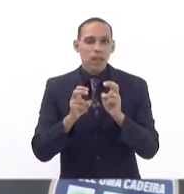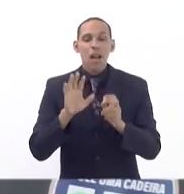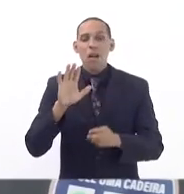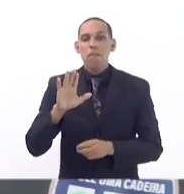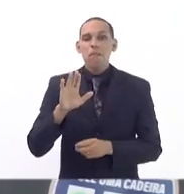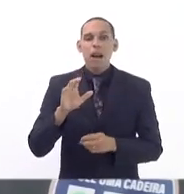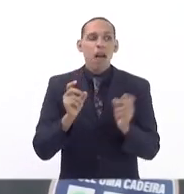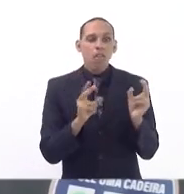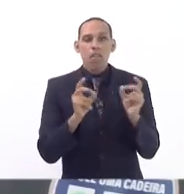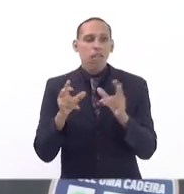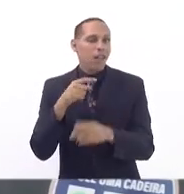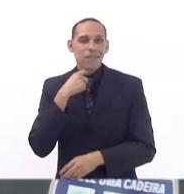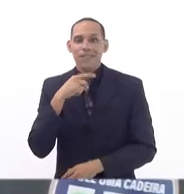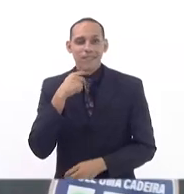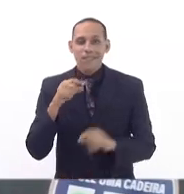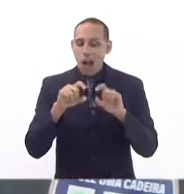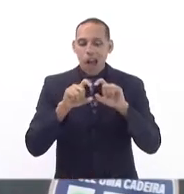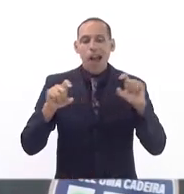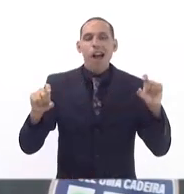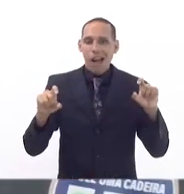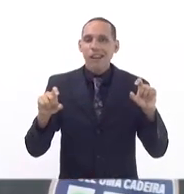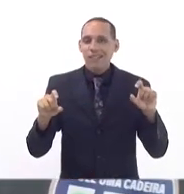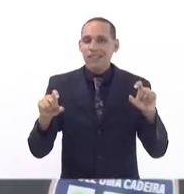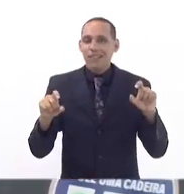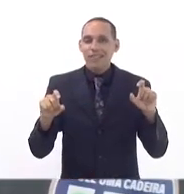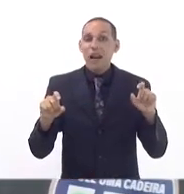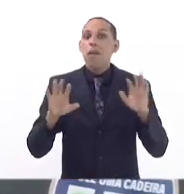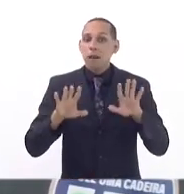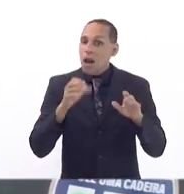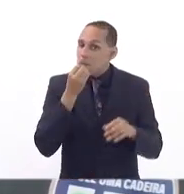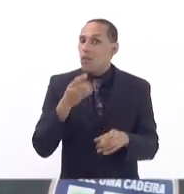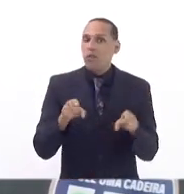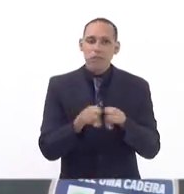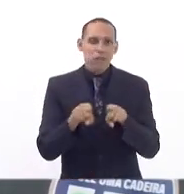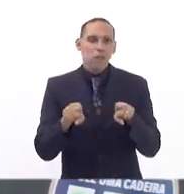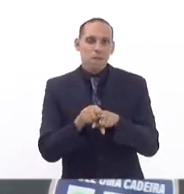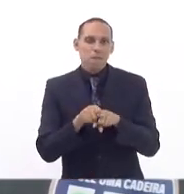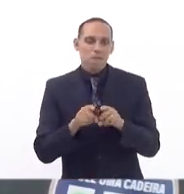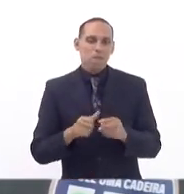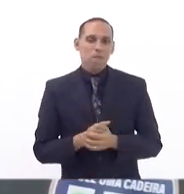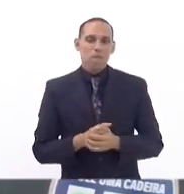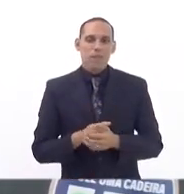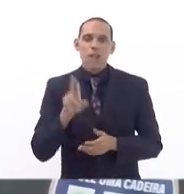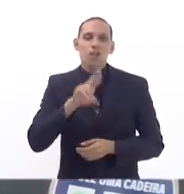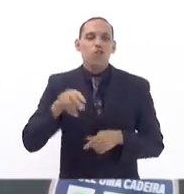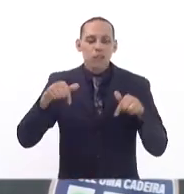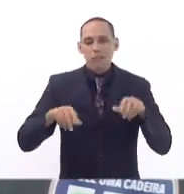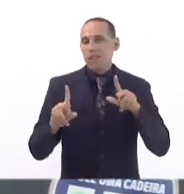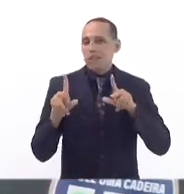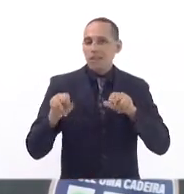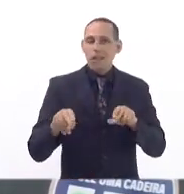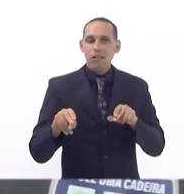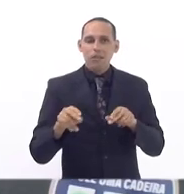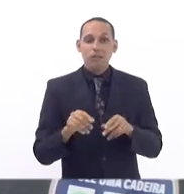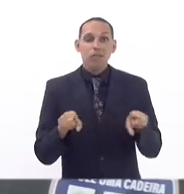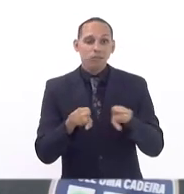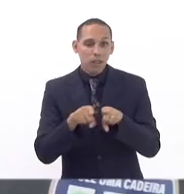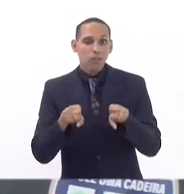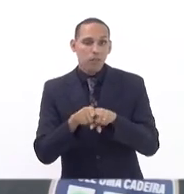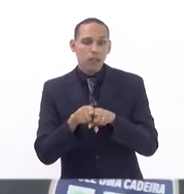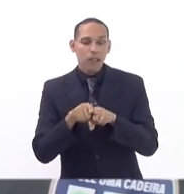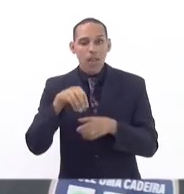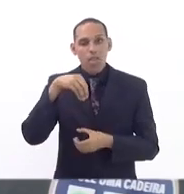sem curso de mercado com eficiência equivalente a fiação utilizada aqui no aqui se estabeleceu